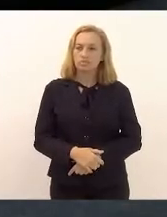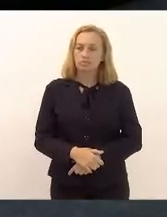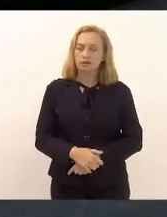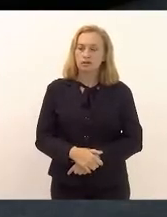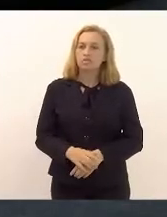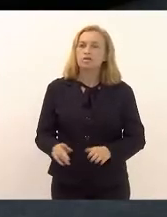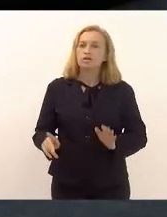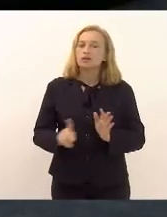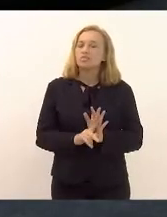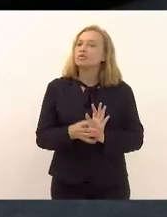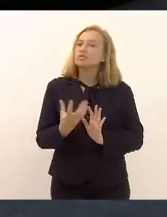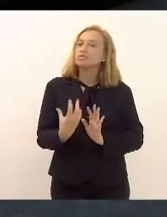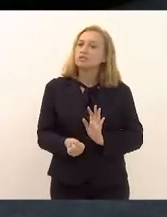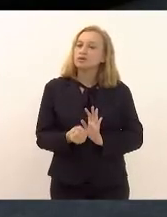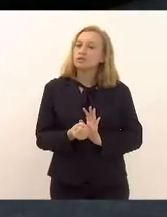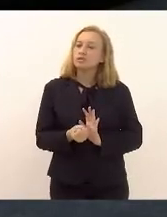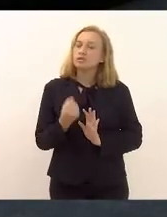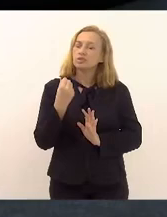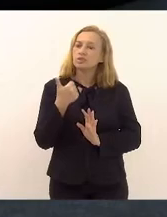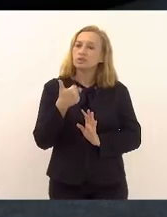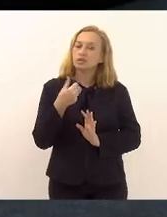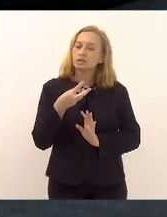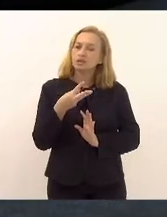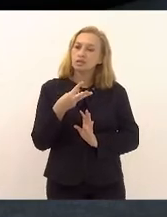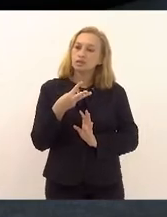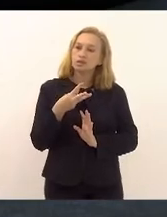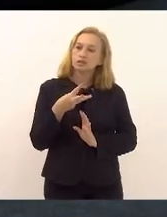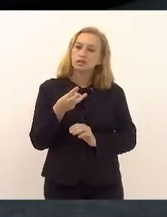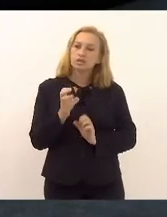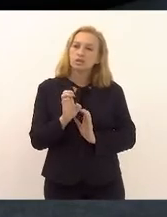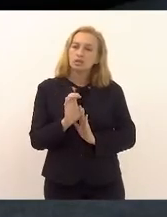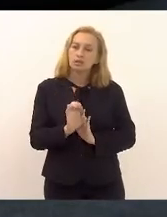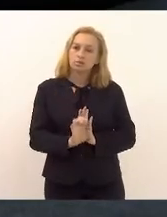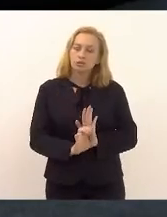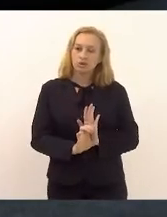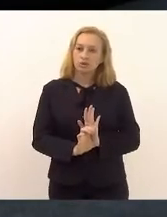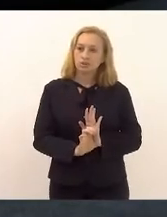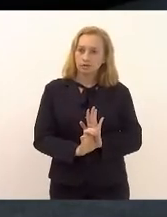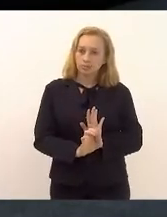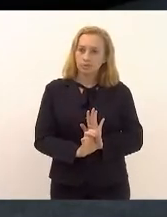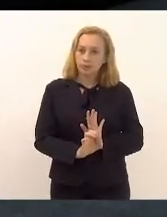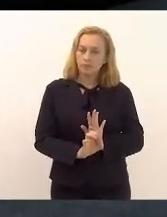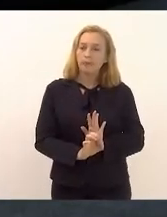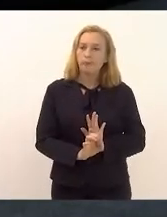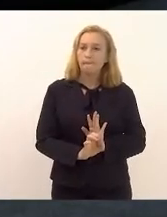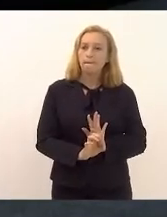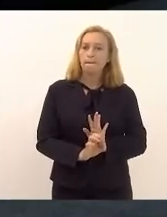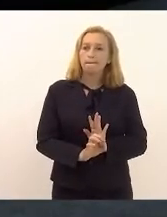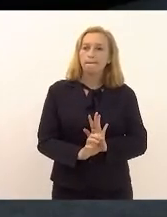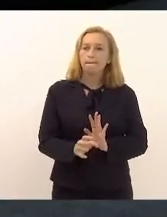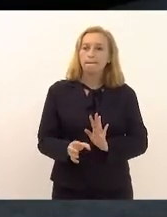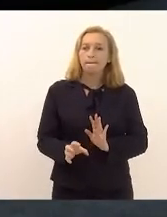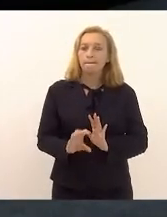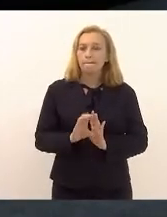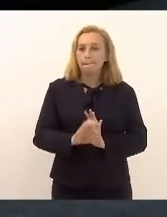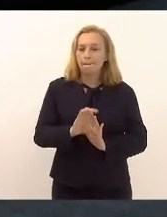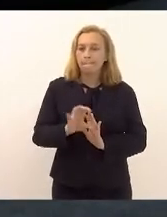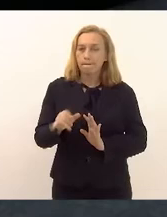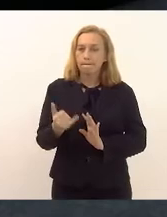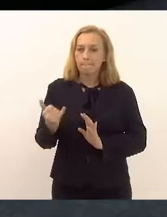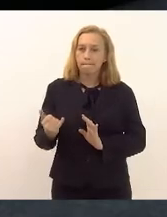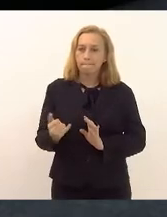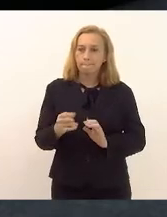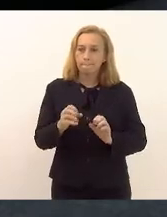o projeto recebeu 13 emendas. Parecer da CCJ às emendas de